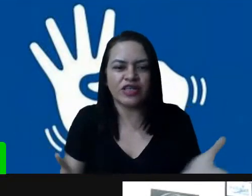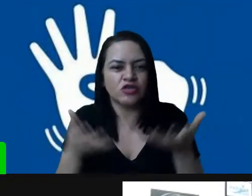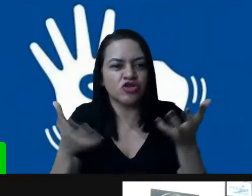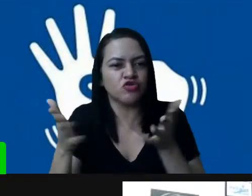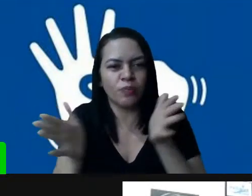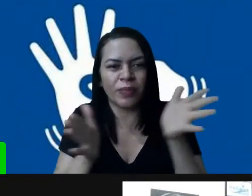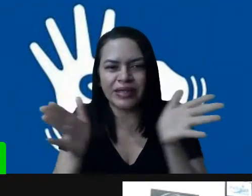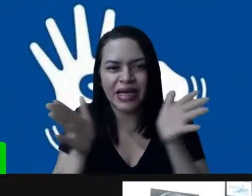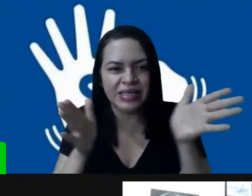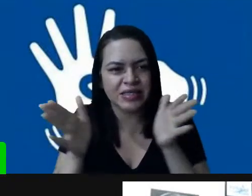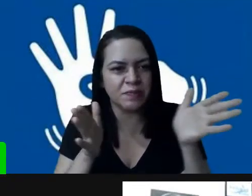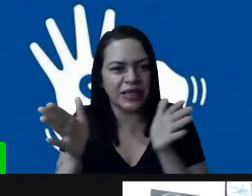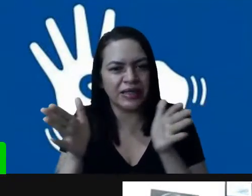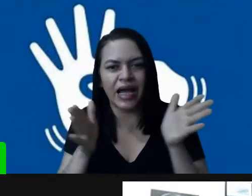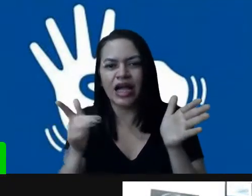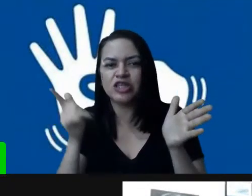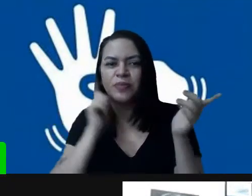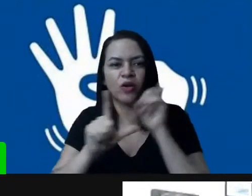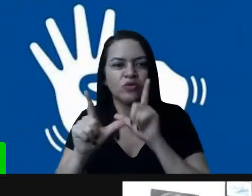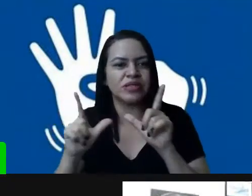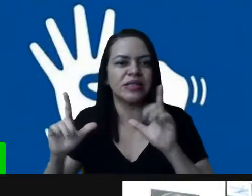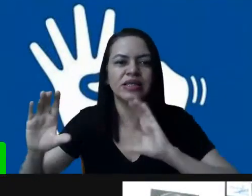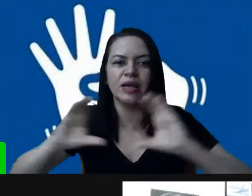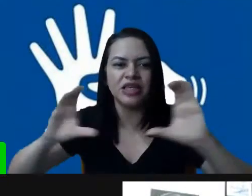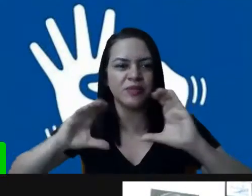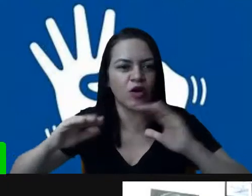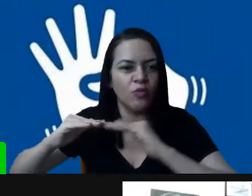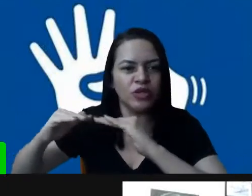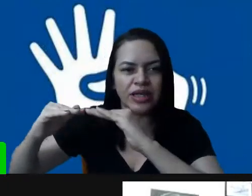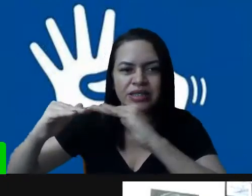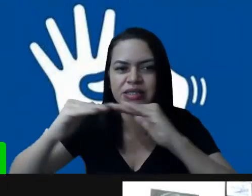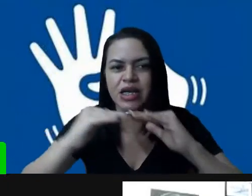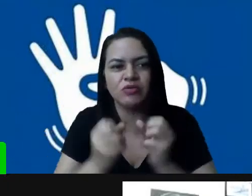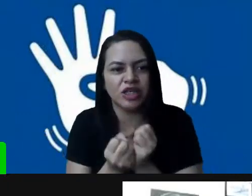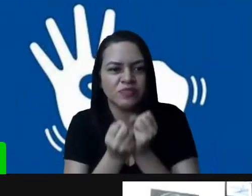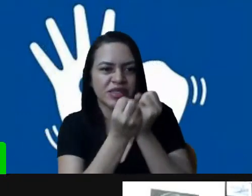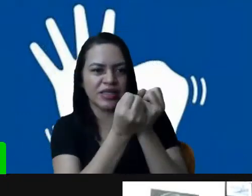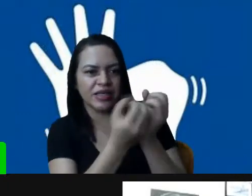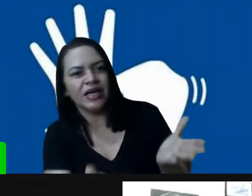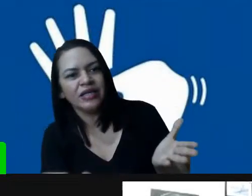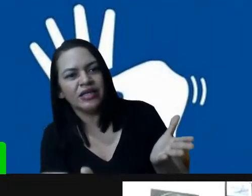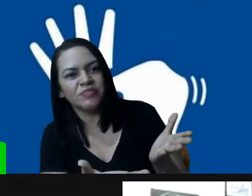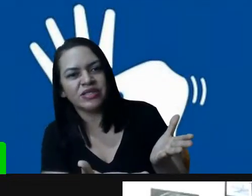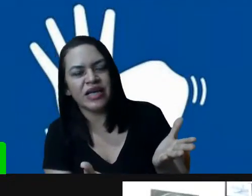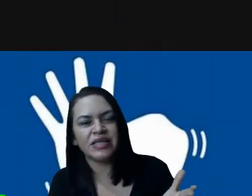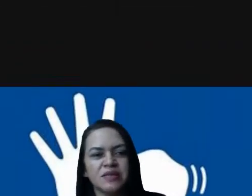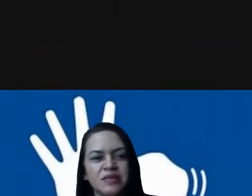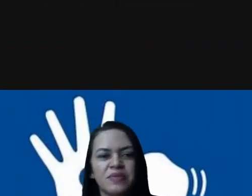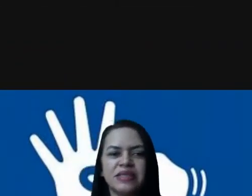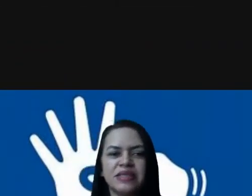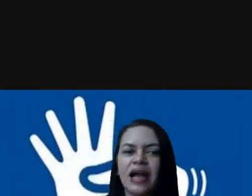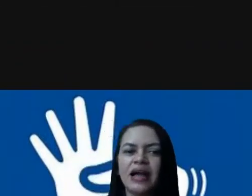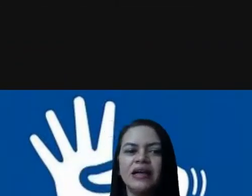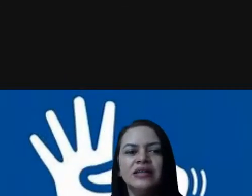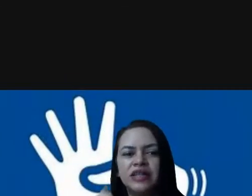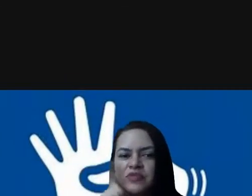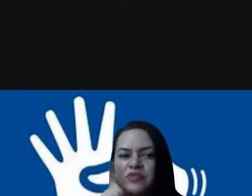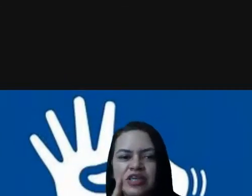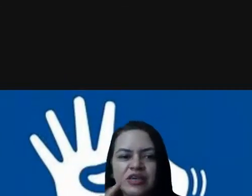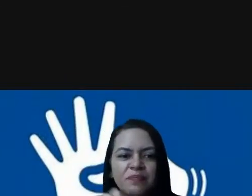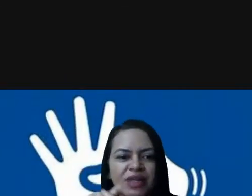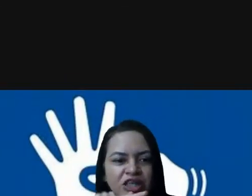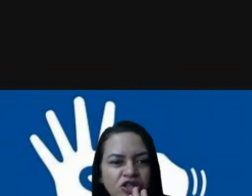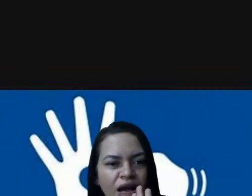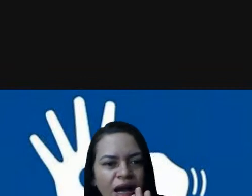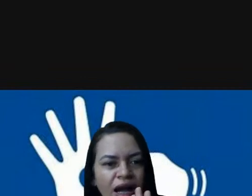estão fazendo de tudo para dar acessibilidade, para conseguir na mesma comunicação, temos que acessibilizar,